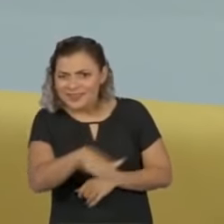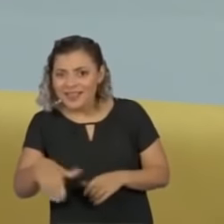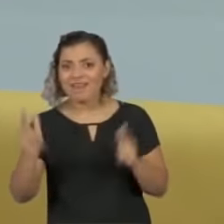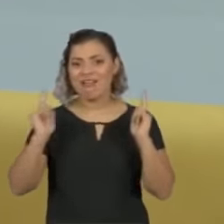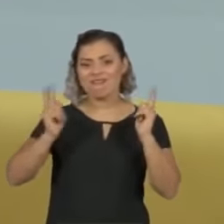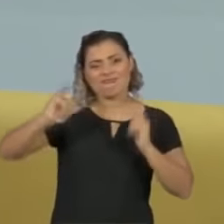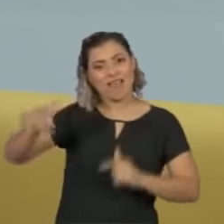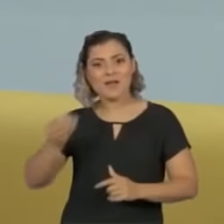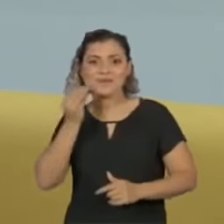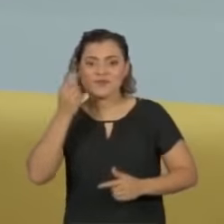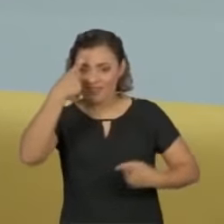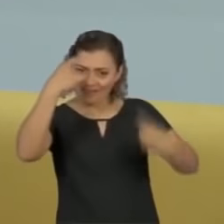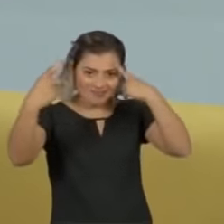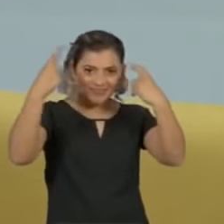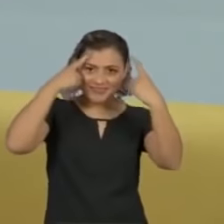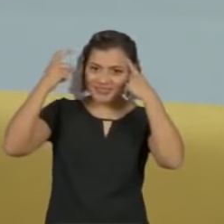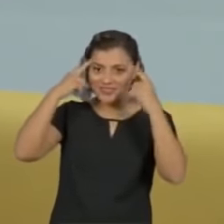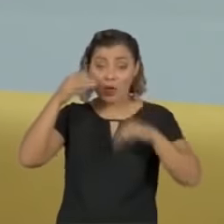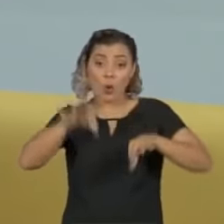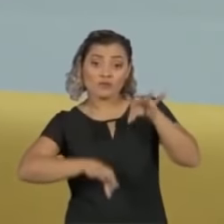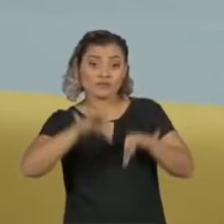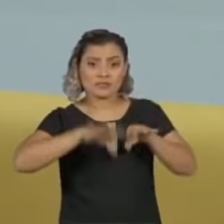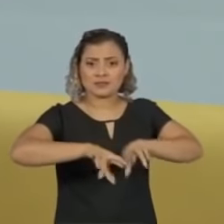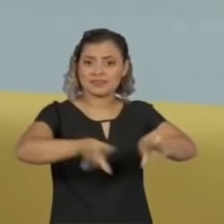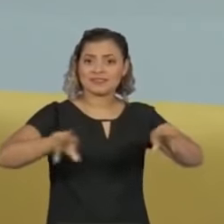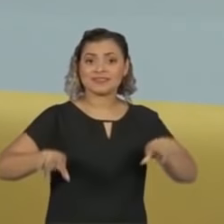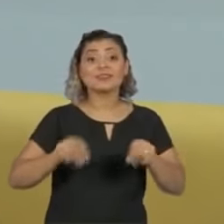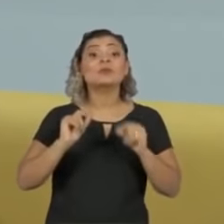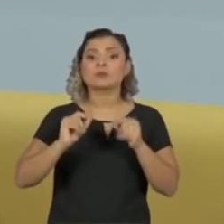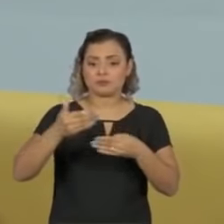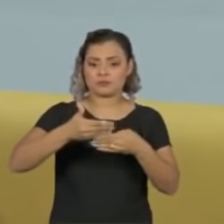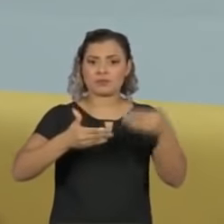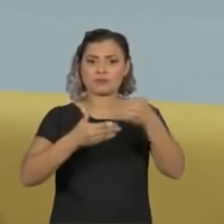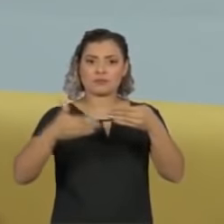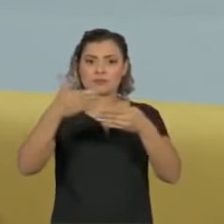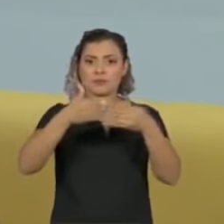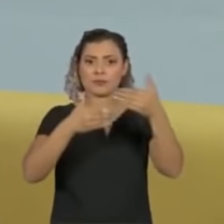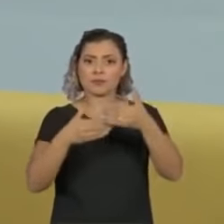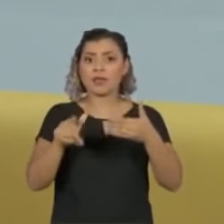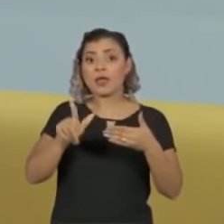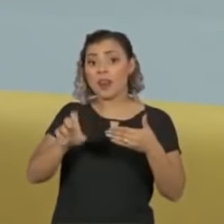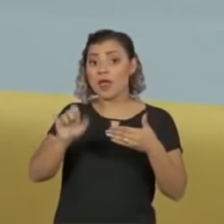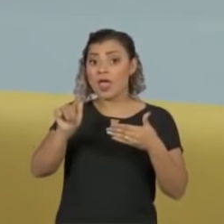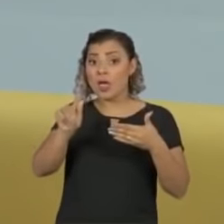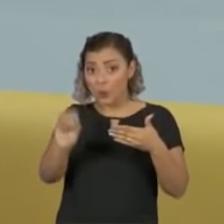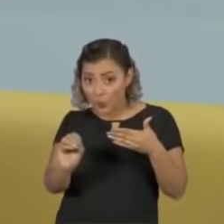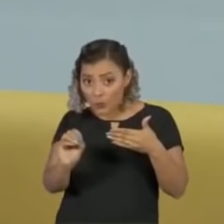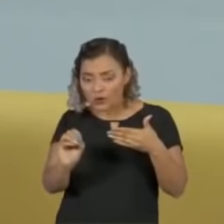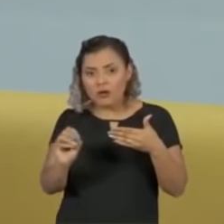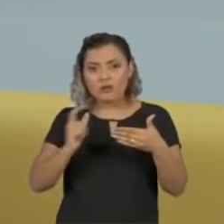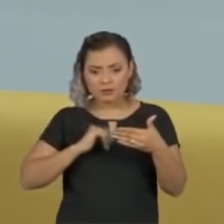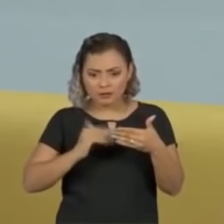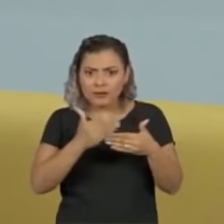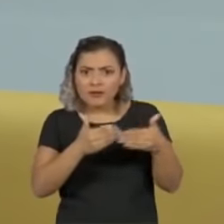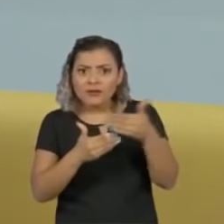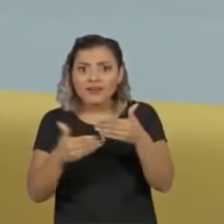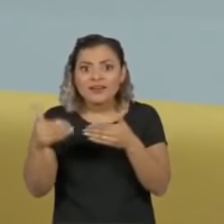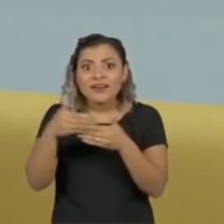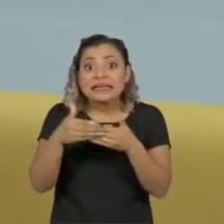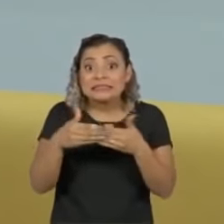abusar da criatividade em oficinas com as peças Lego. São vários ambientes montados na chamada